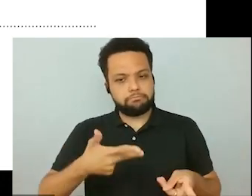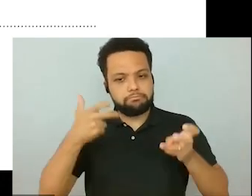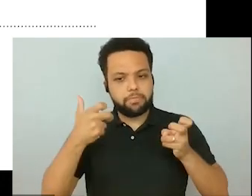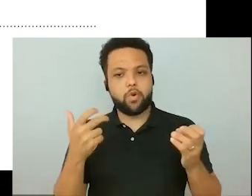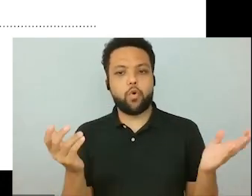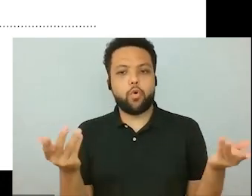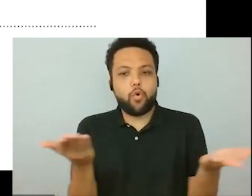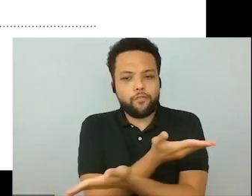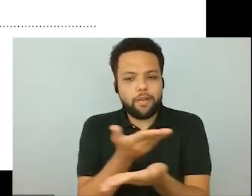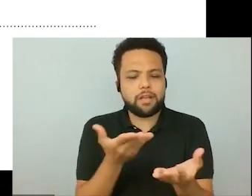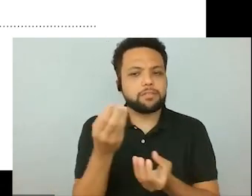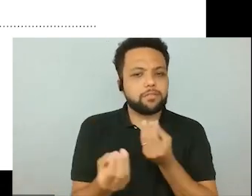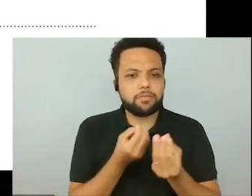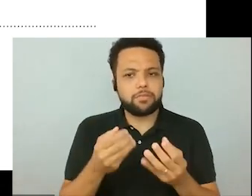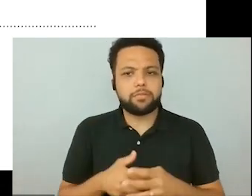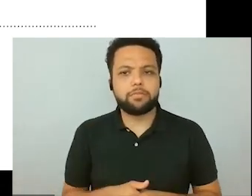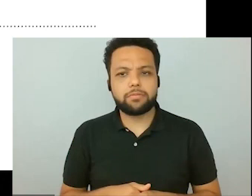tá? O que os